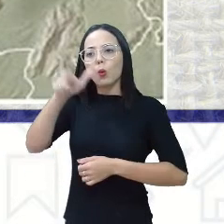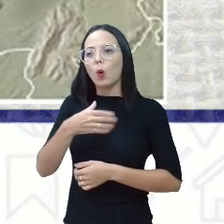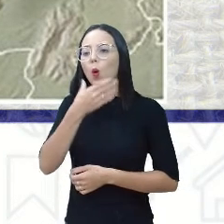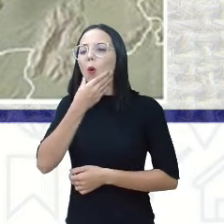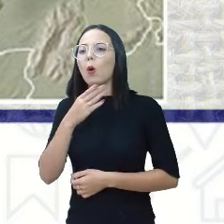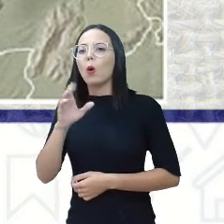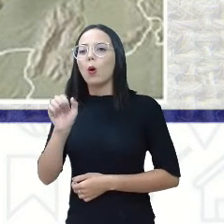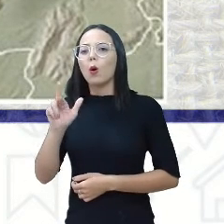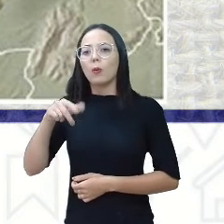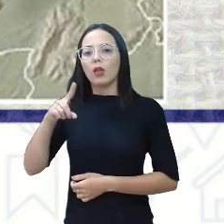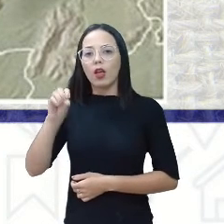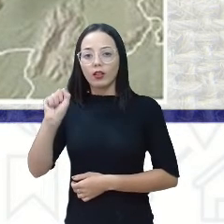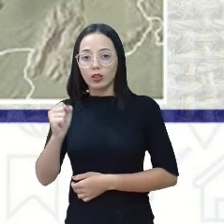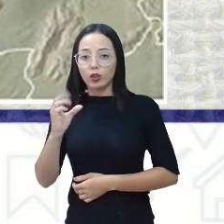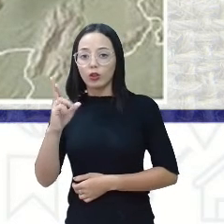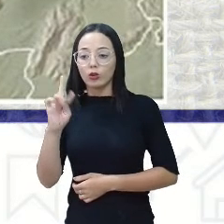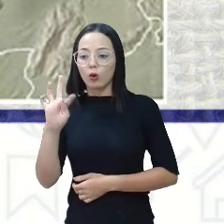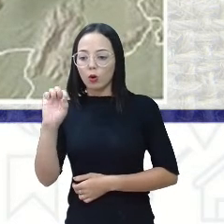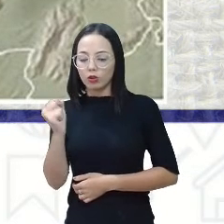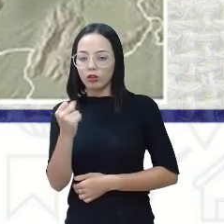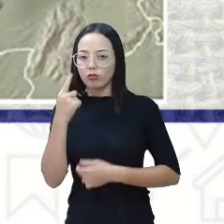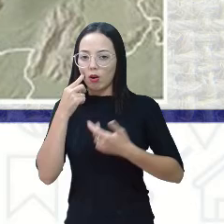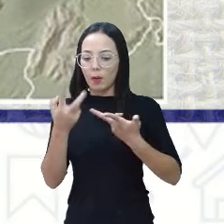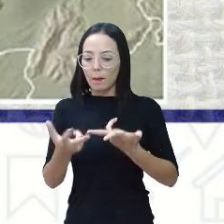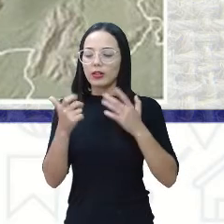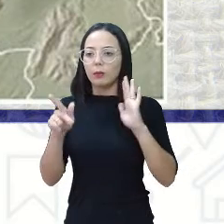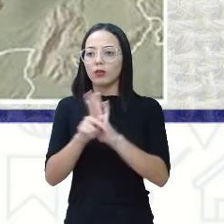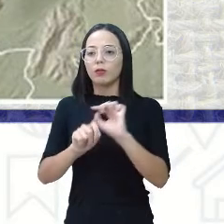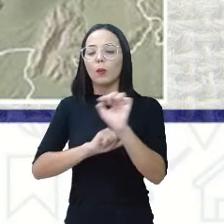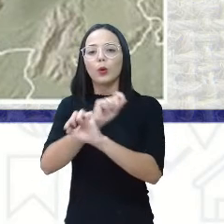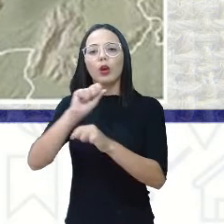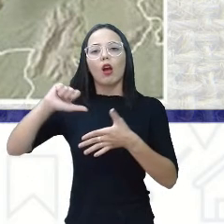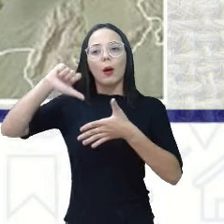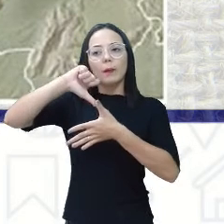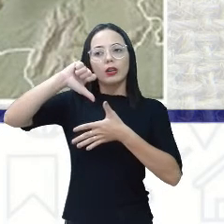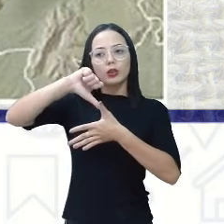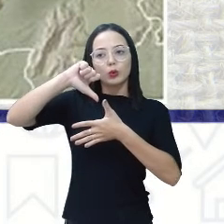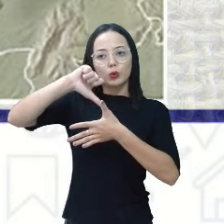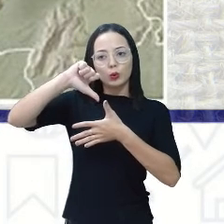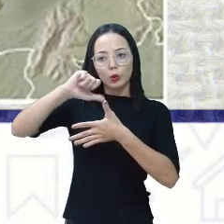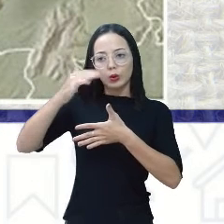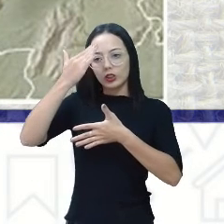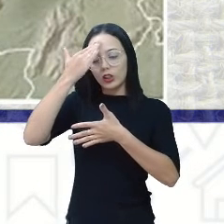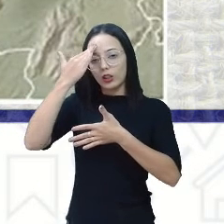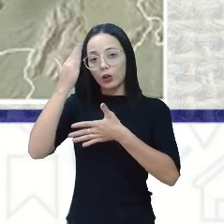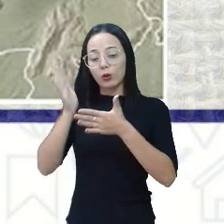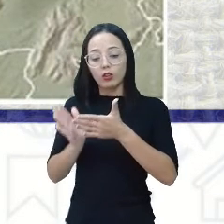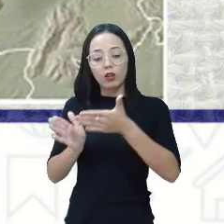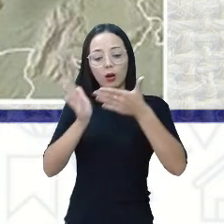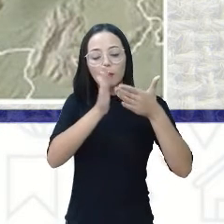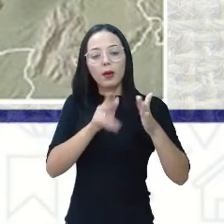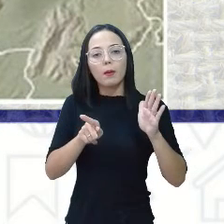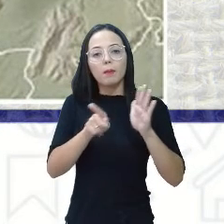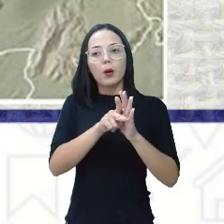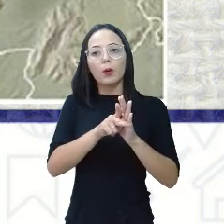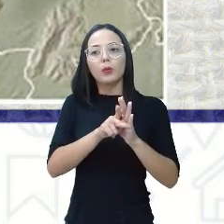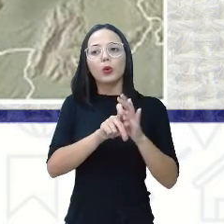Cortés. Então observem, né, que aqui a gente tem aqui a América do Sul, aí mais para cá a questão da